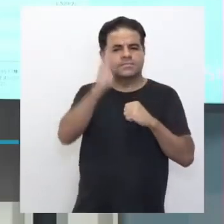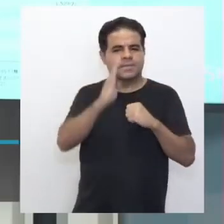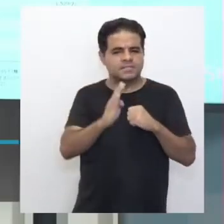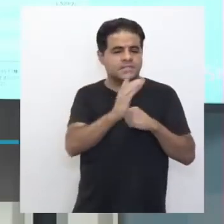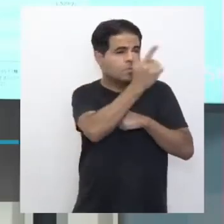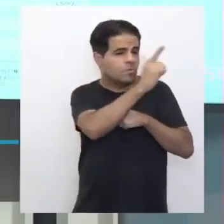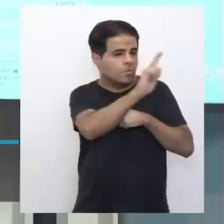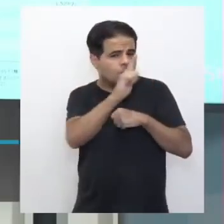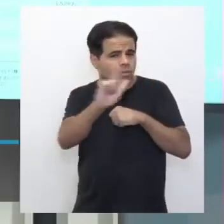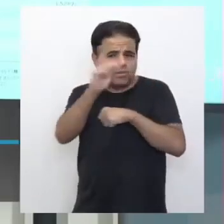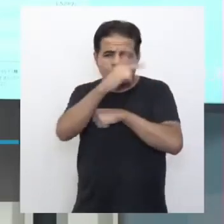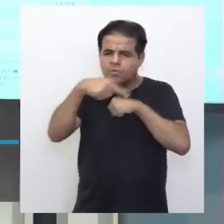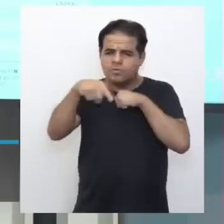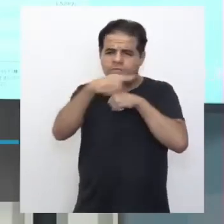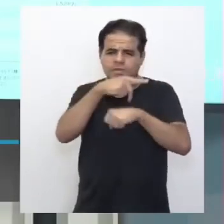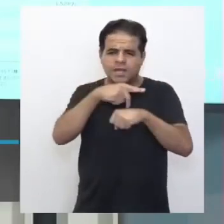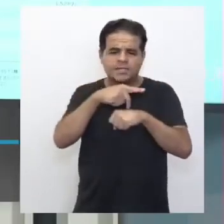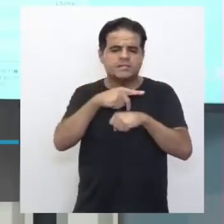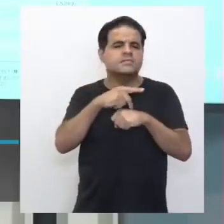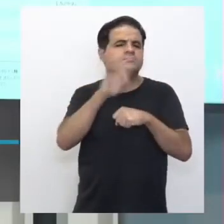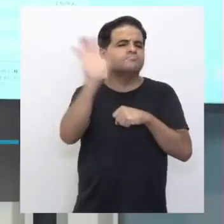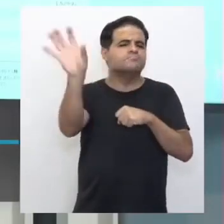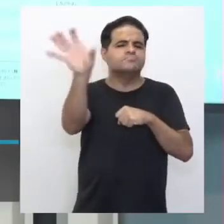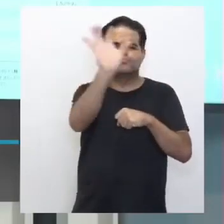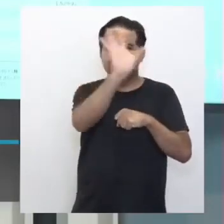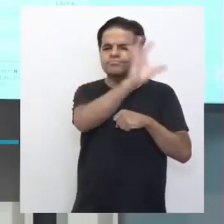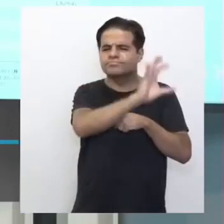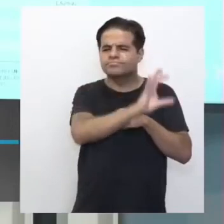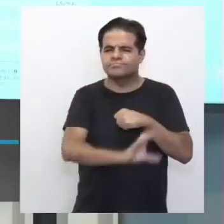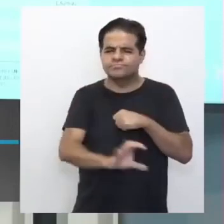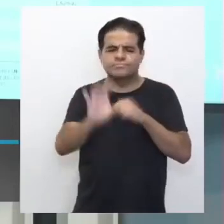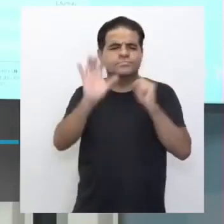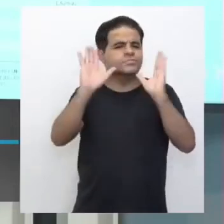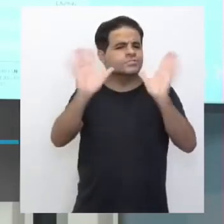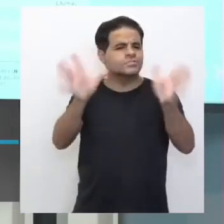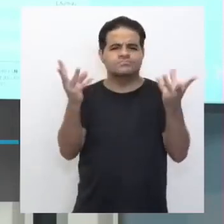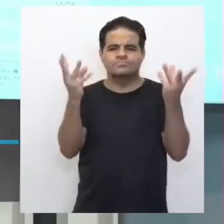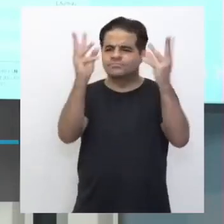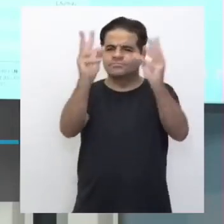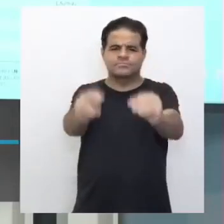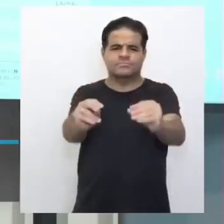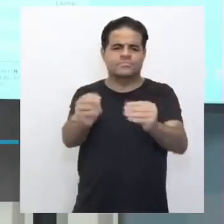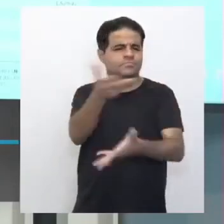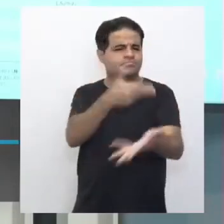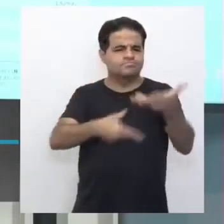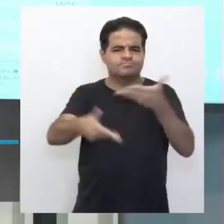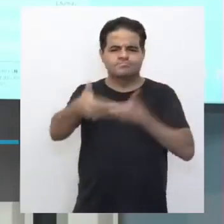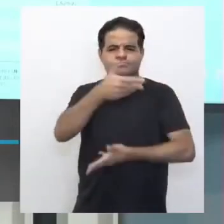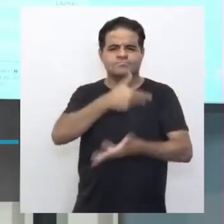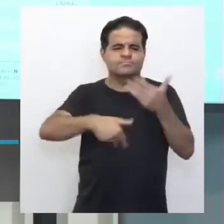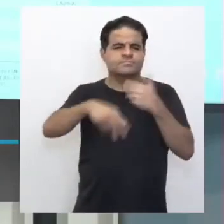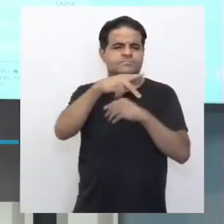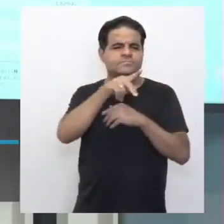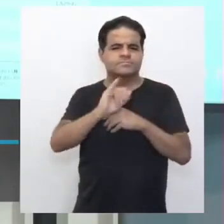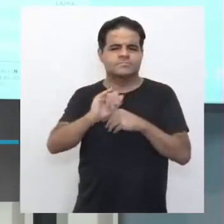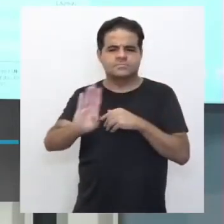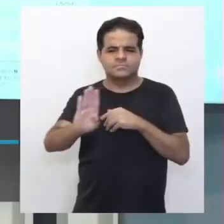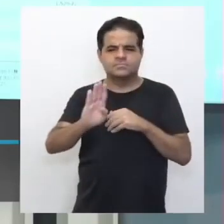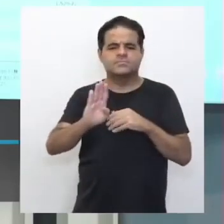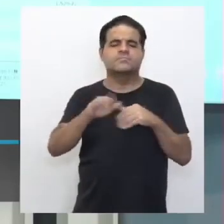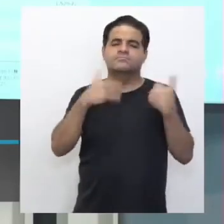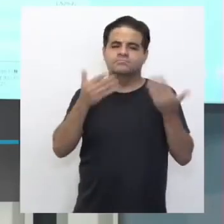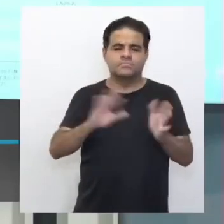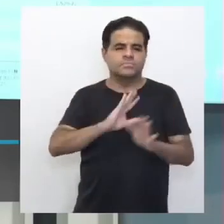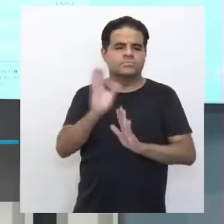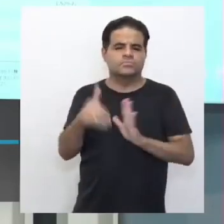outros países, né? As suas filiais em outros países, o que já não coloca aí nessa relação com o PIB. Então, produto interno bruto diz